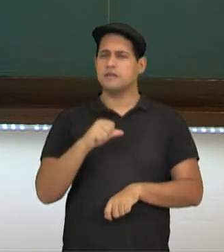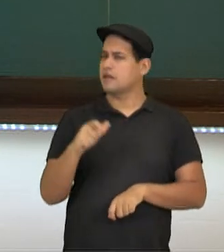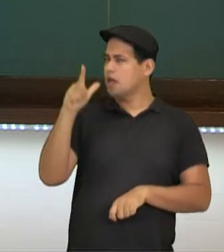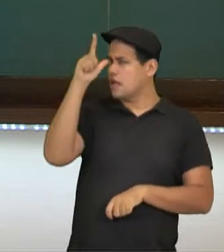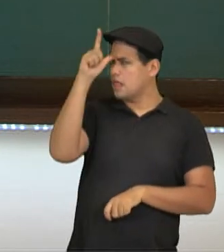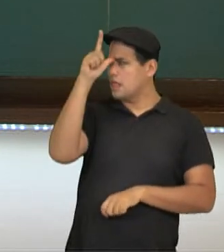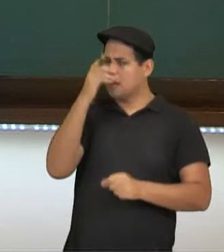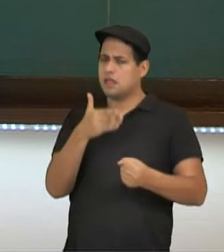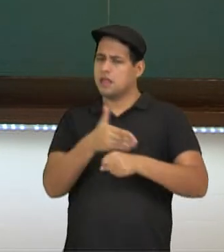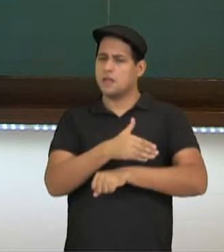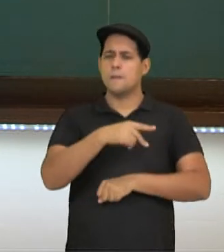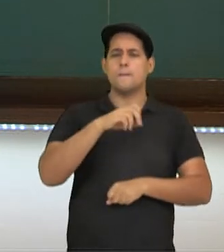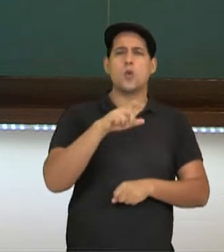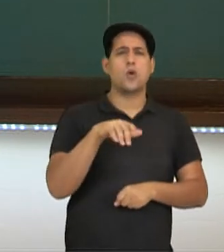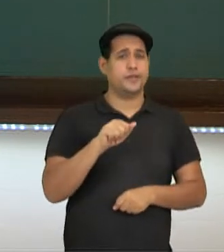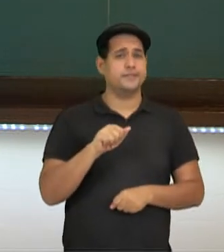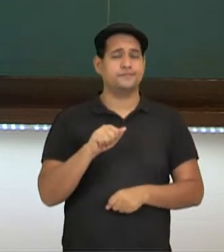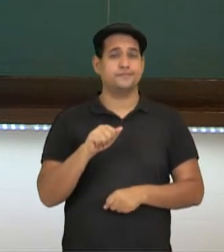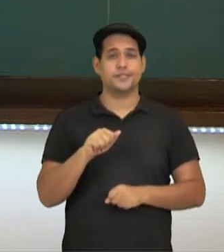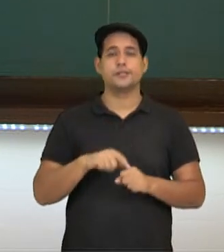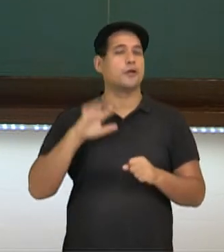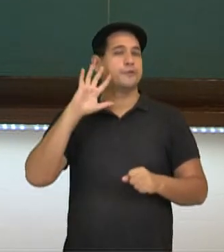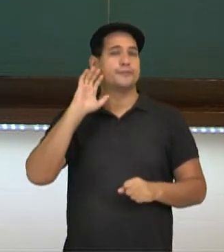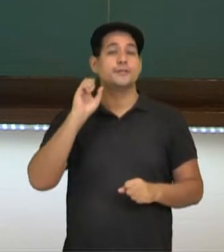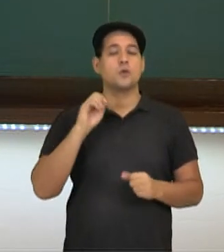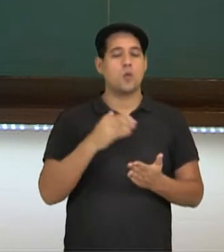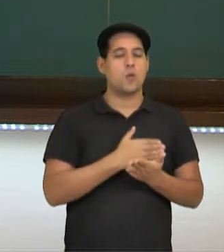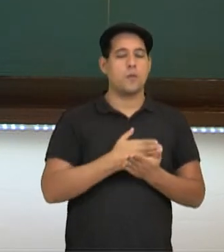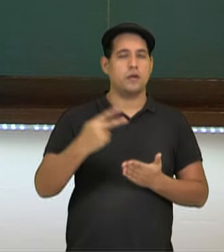Alemanha invadiu a Polônia. Fato esse que é considerado o